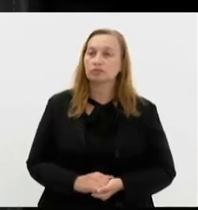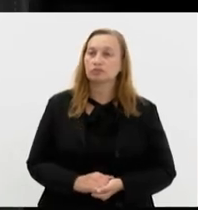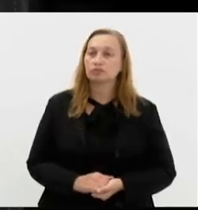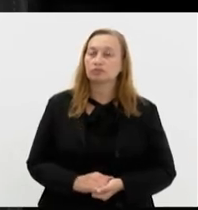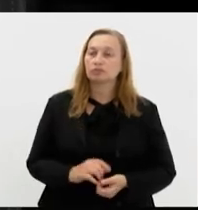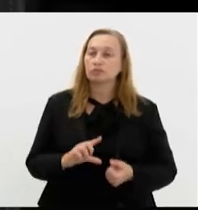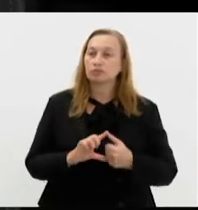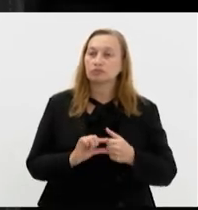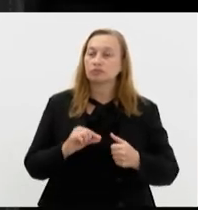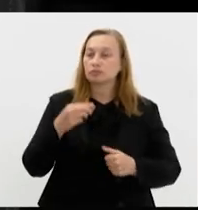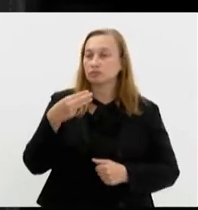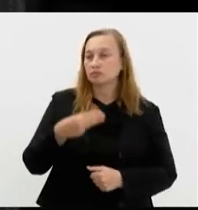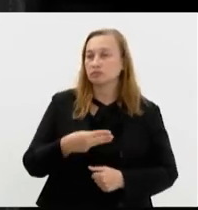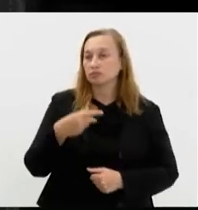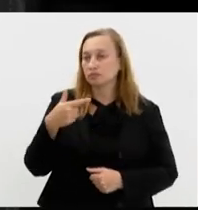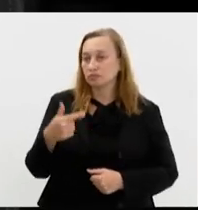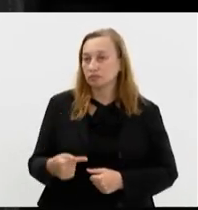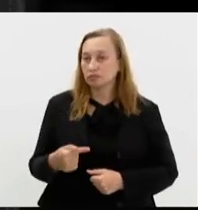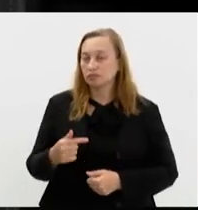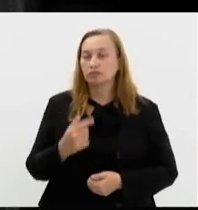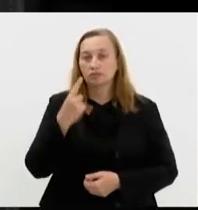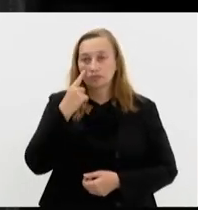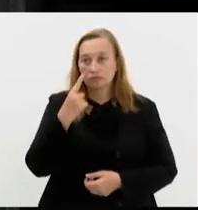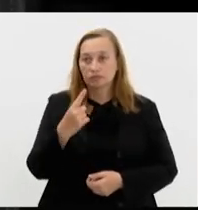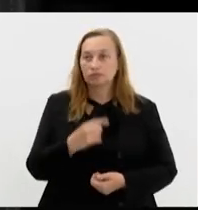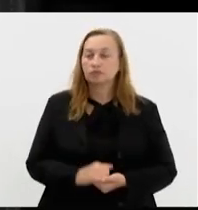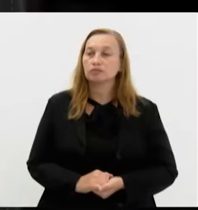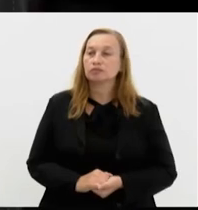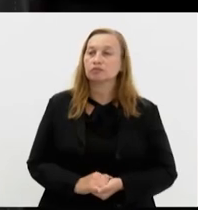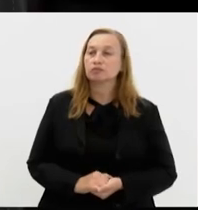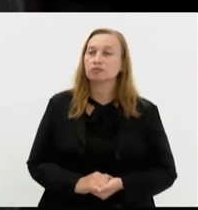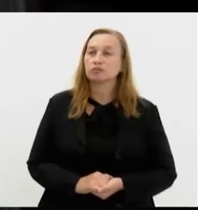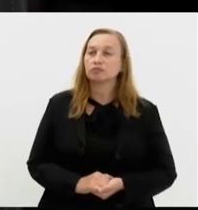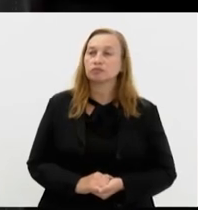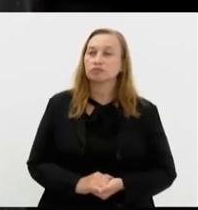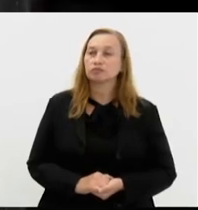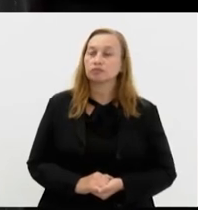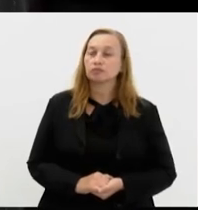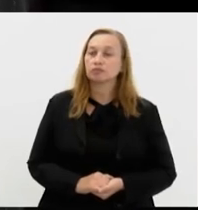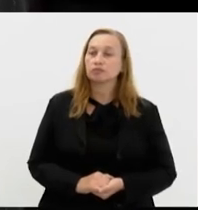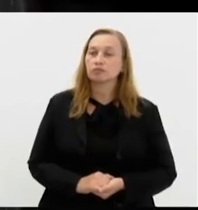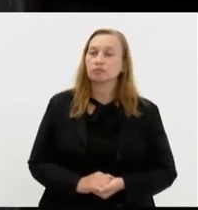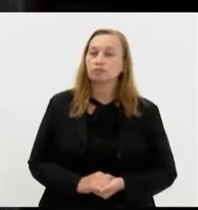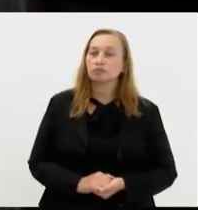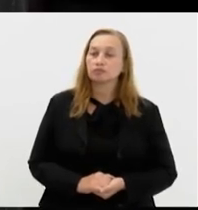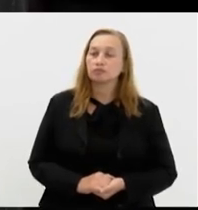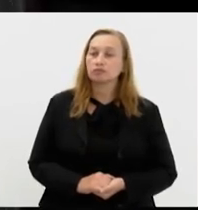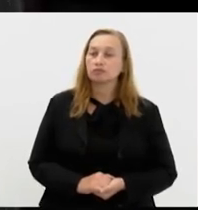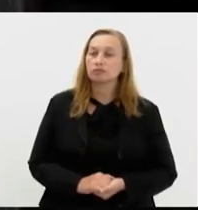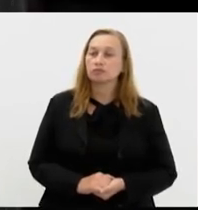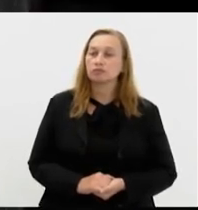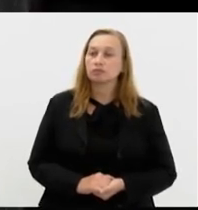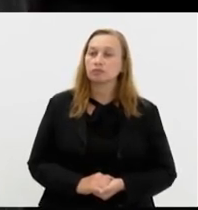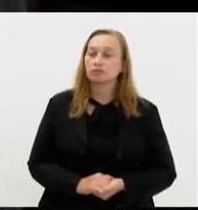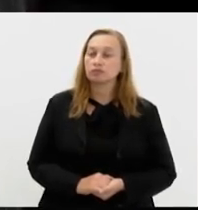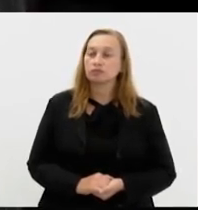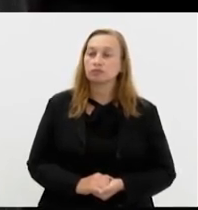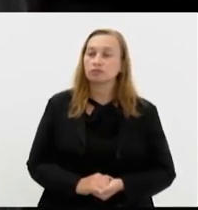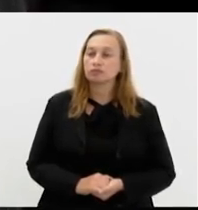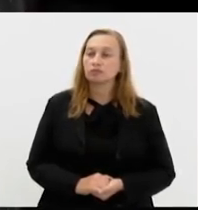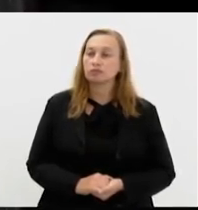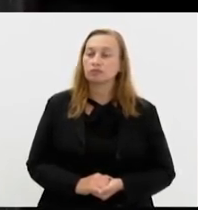artigo 37 nós vamos ver Cap nós vamos ver a principiologia aplicável remarcando